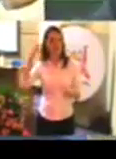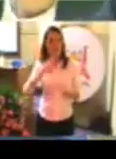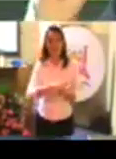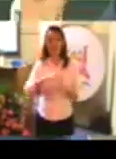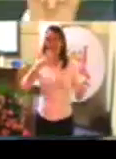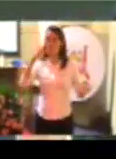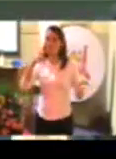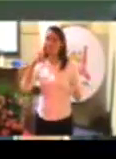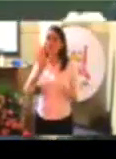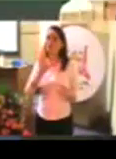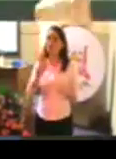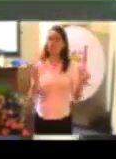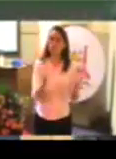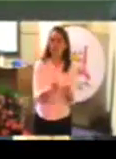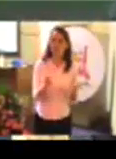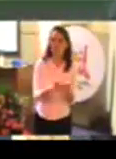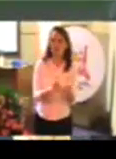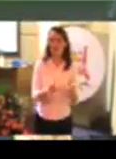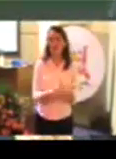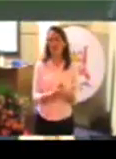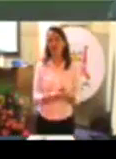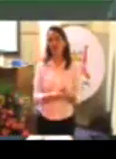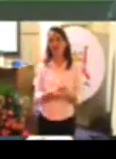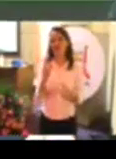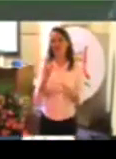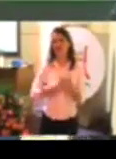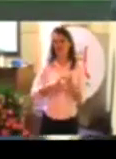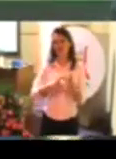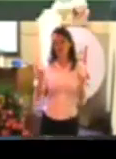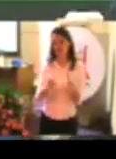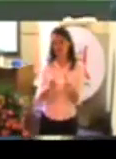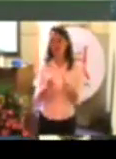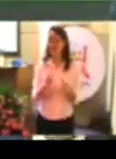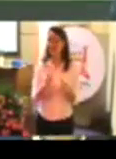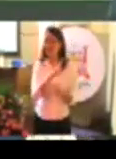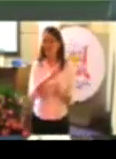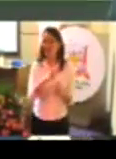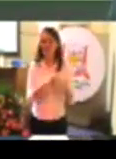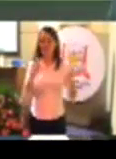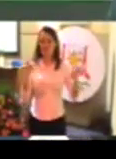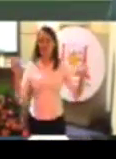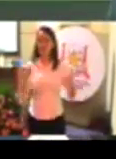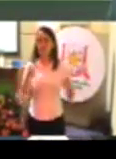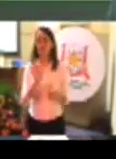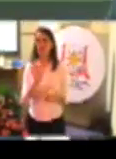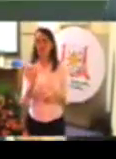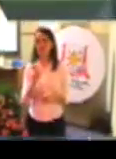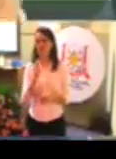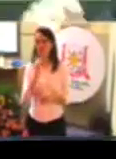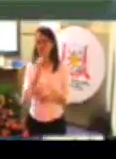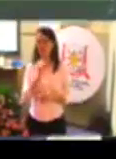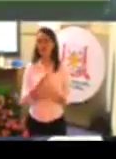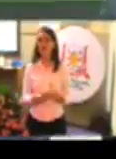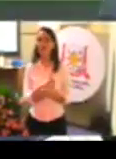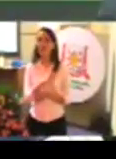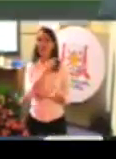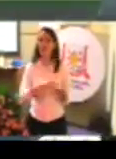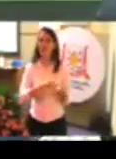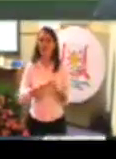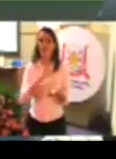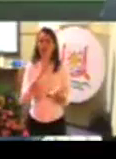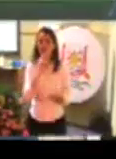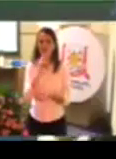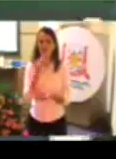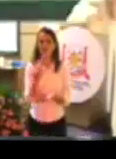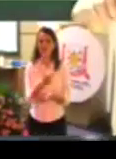lá é grande, mas aquilo é apenas marketing da cidade, tem nada de grandioso lá. Inclusive está faltando água lá